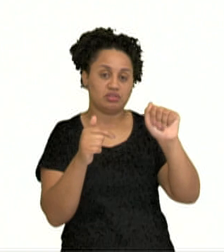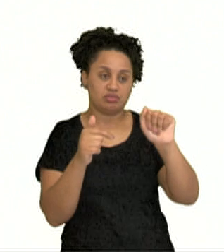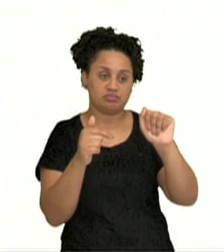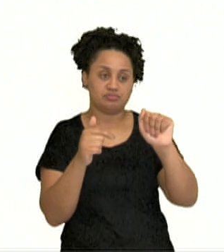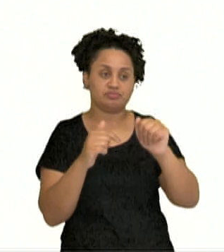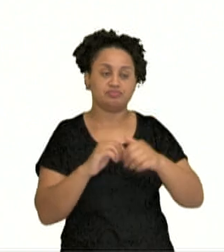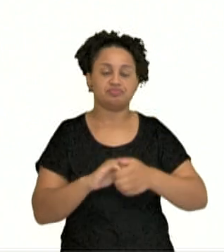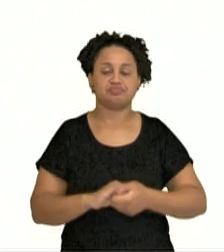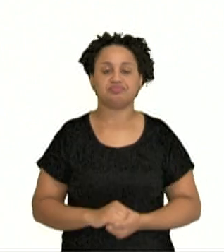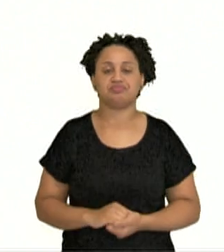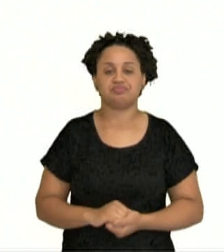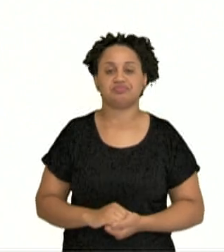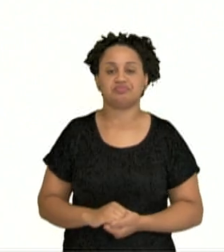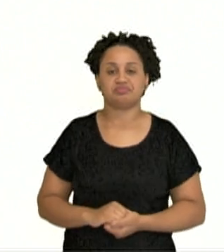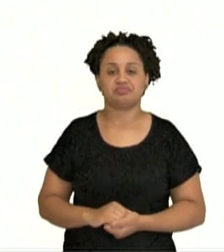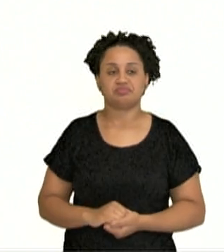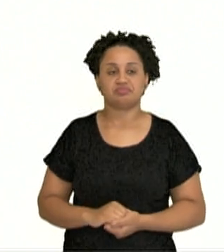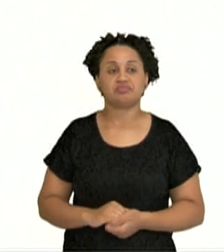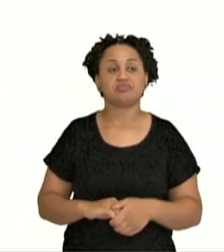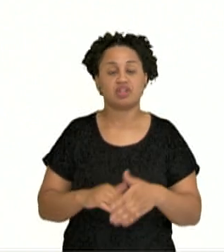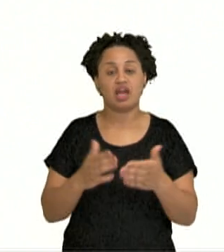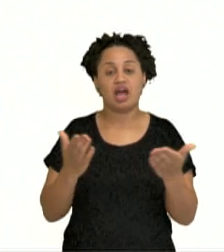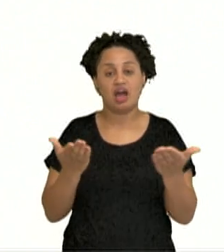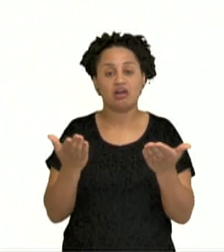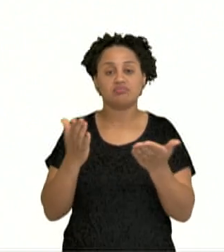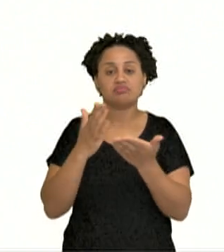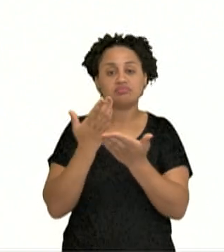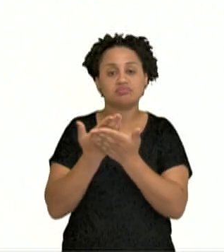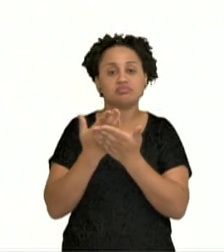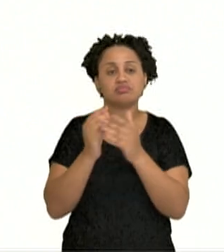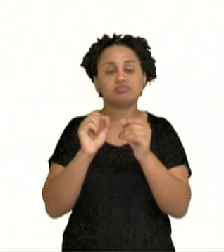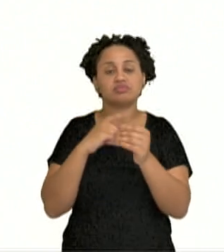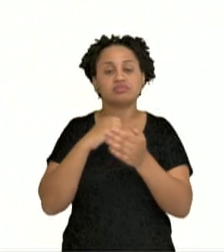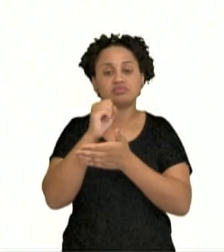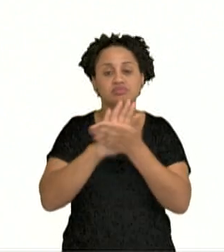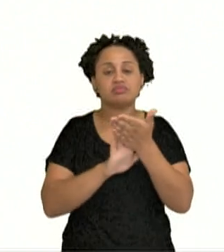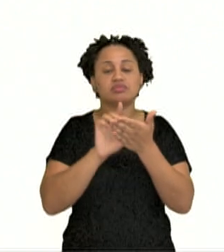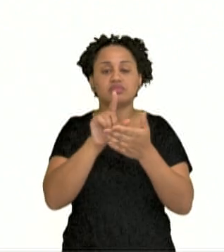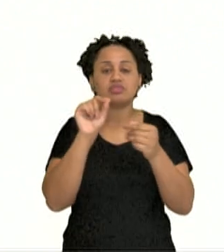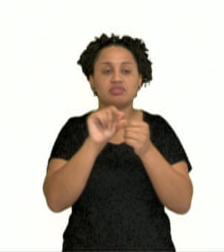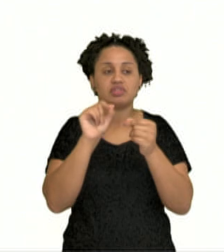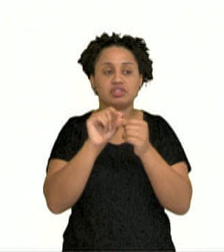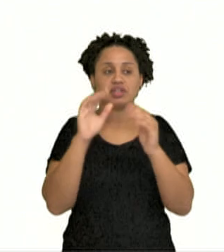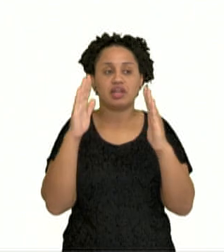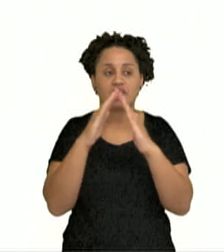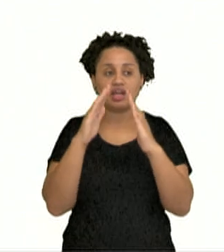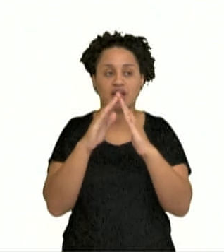B. E na aula de hoje eu vou deixar para vocês uma atividade para vocês fazerem aí em casa,